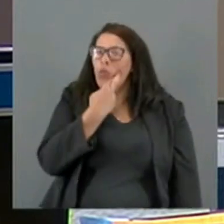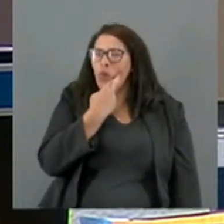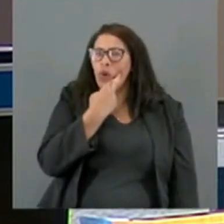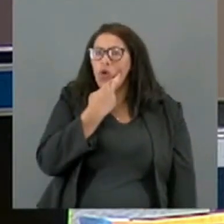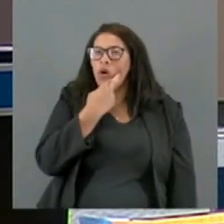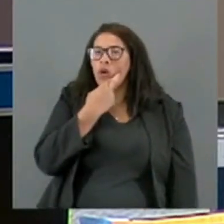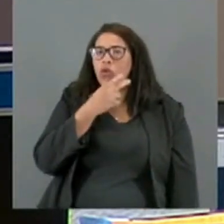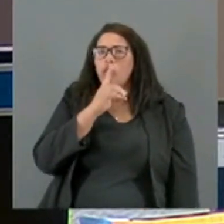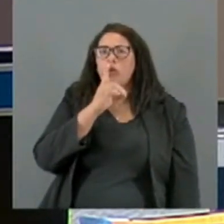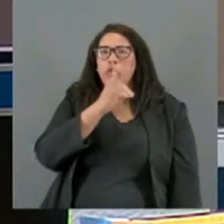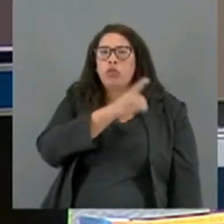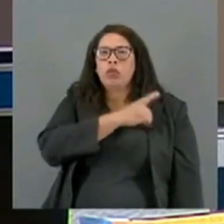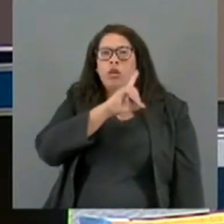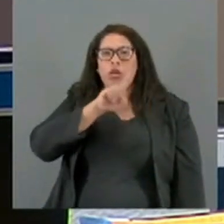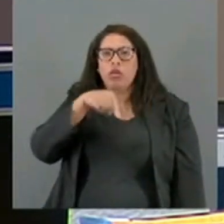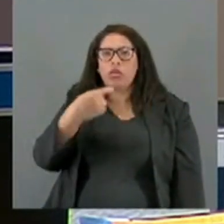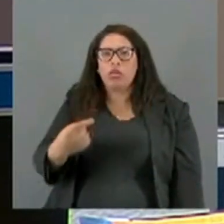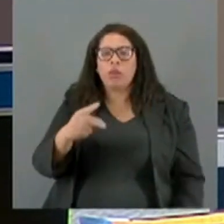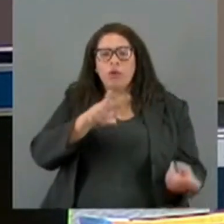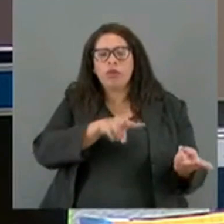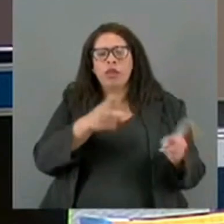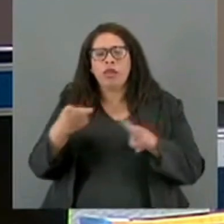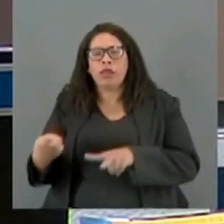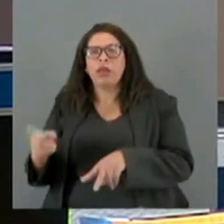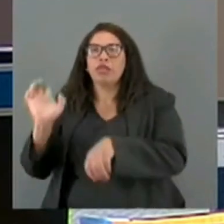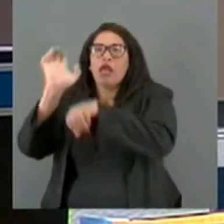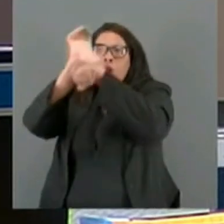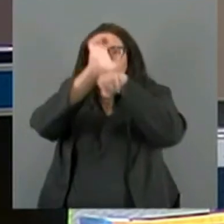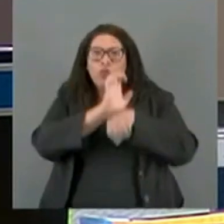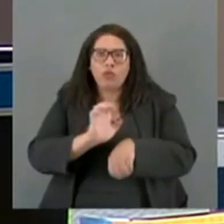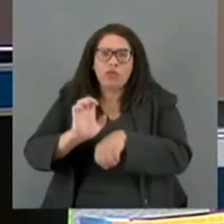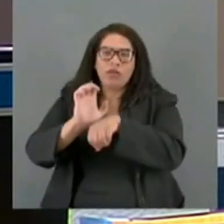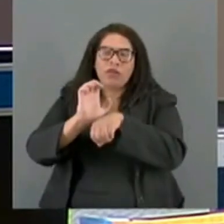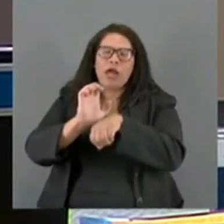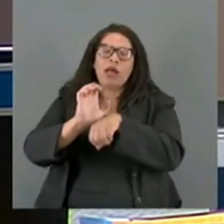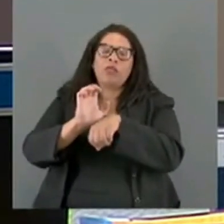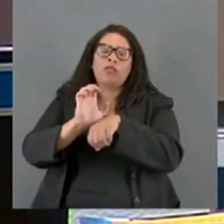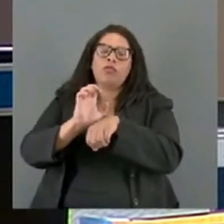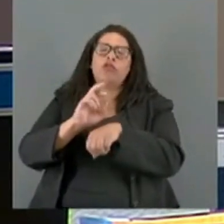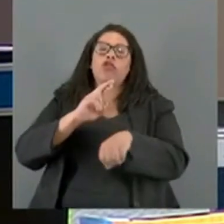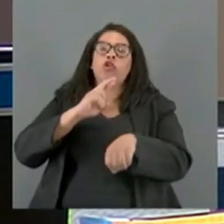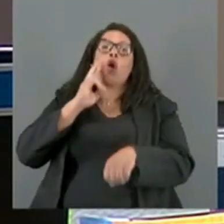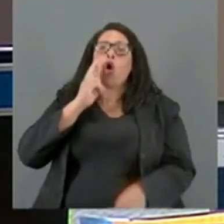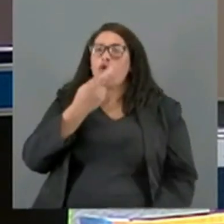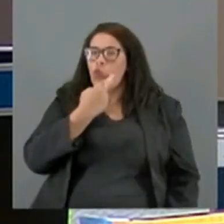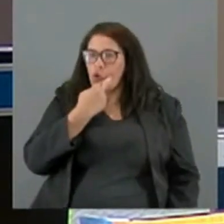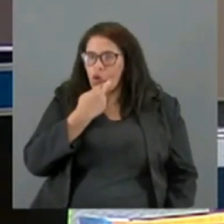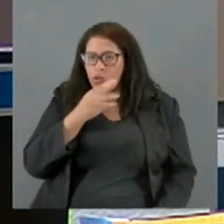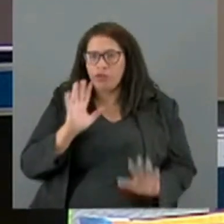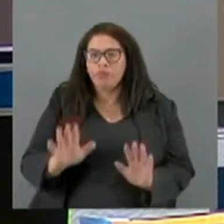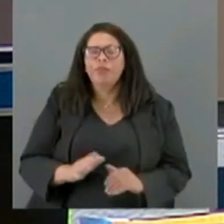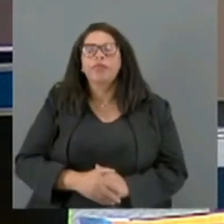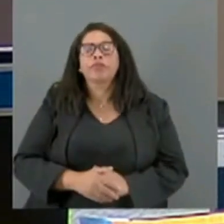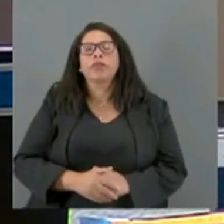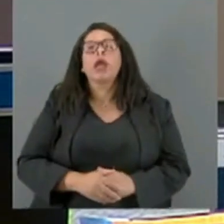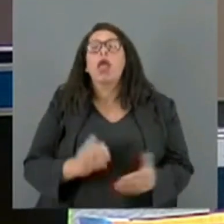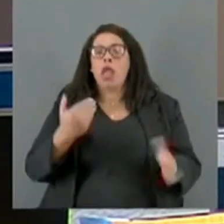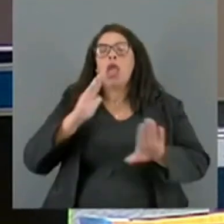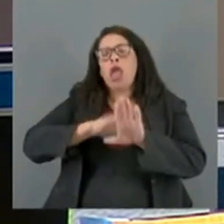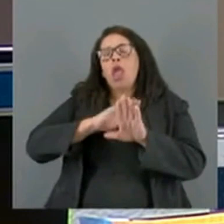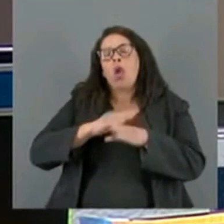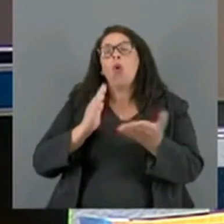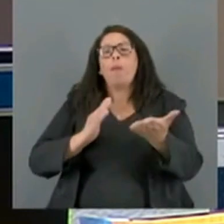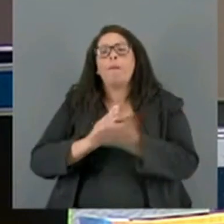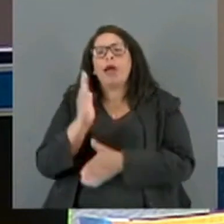delegado, depois da transição de território para Estado. Fui aprovado